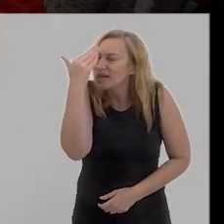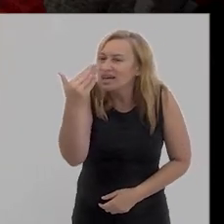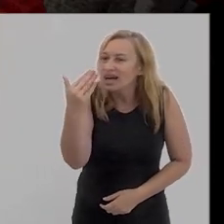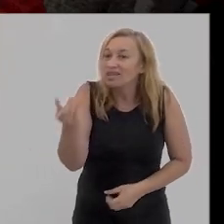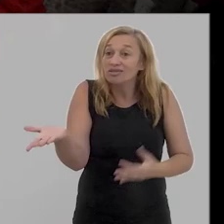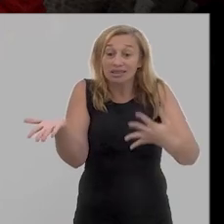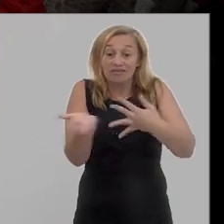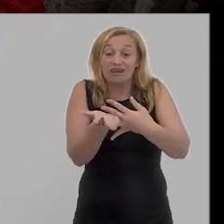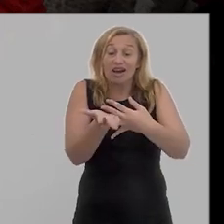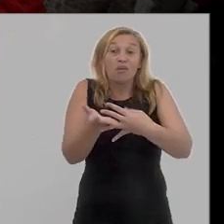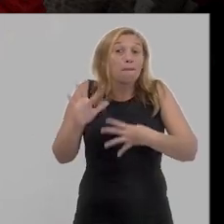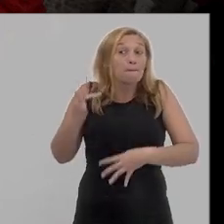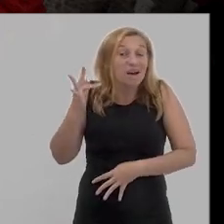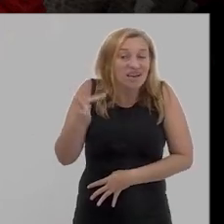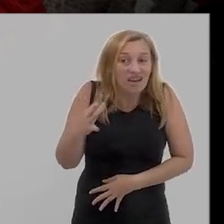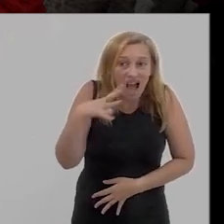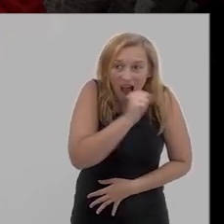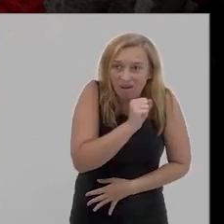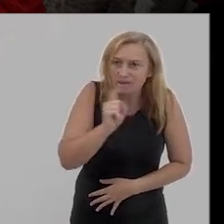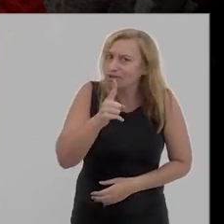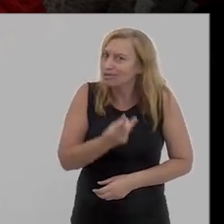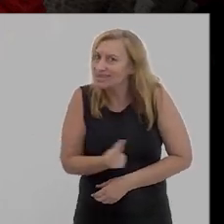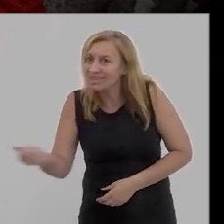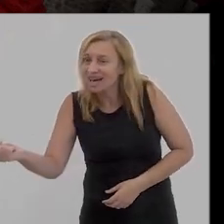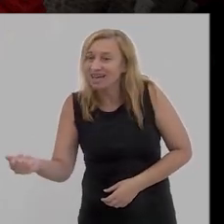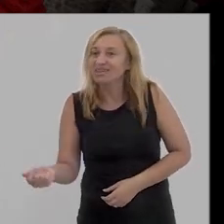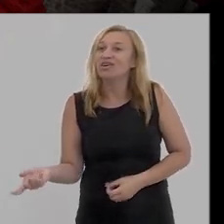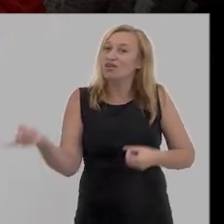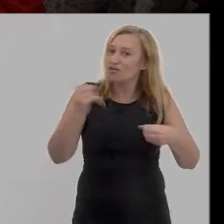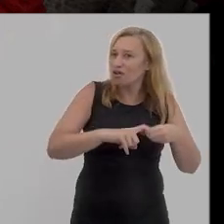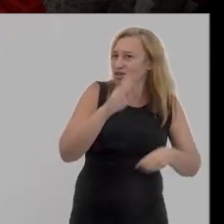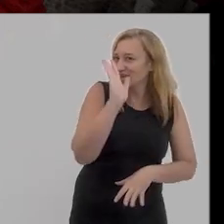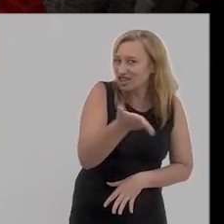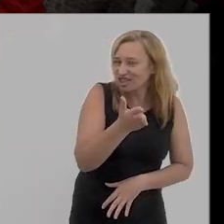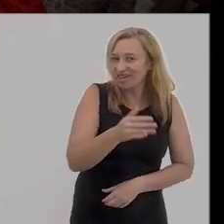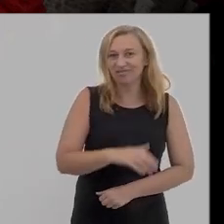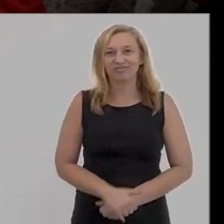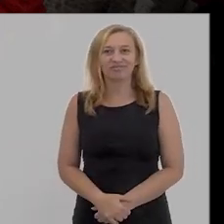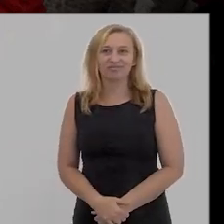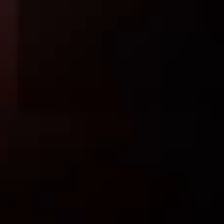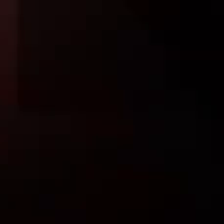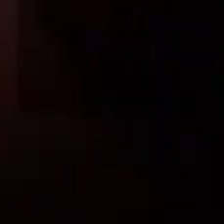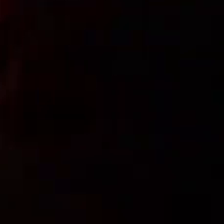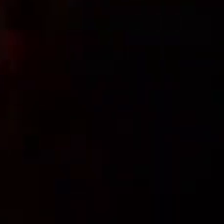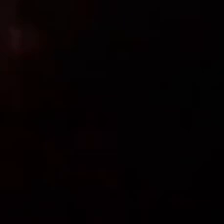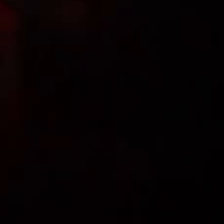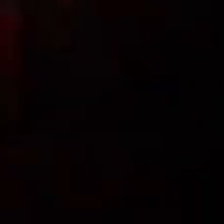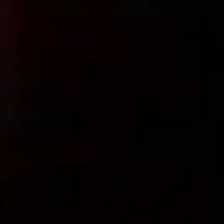obrigada. A gente vai para um breve intervalo rapidinho. Não saia daí. A gente volta já já.